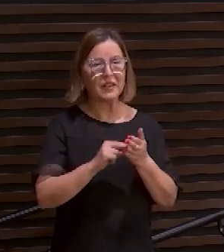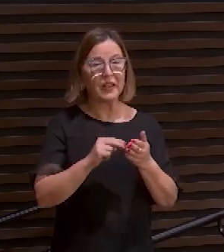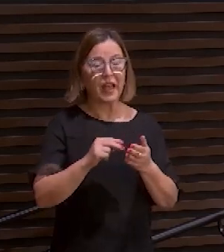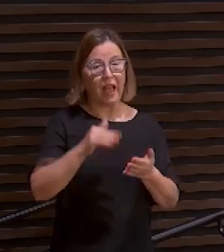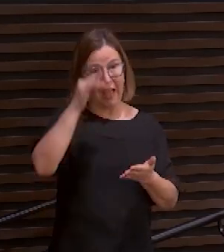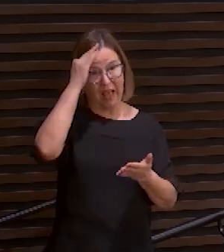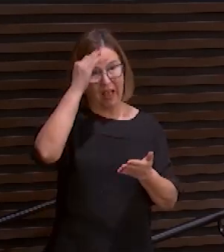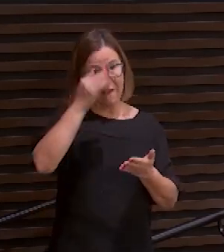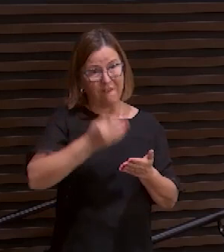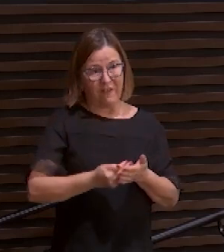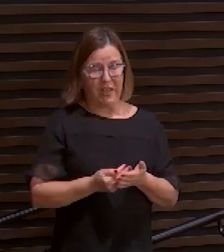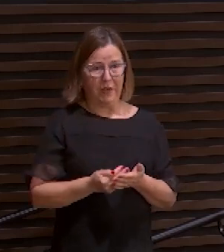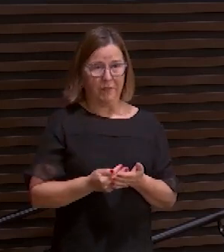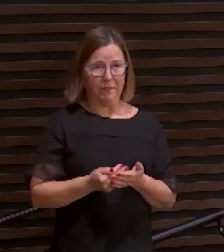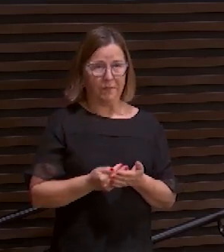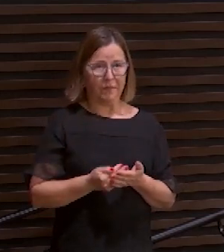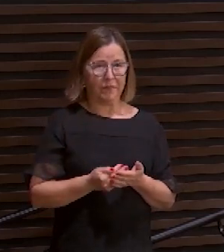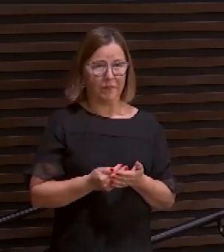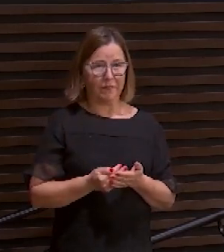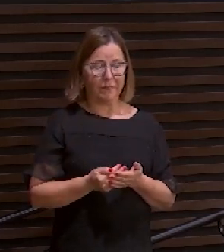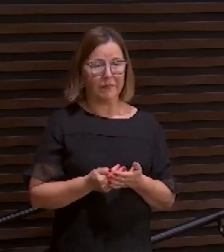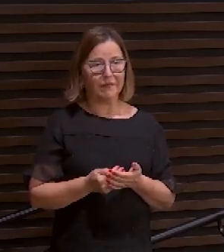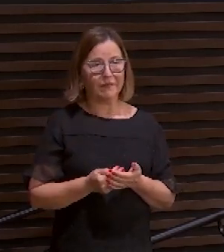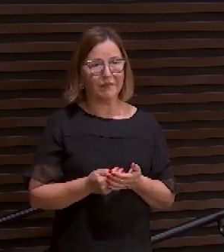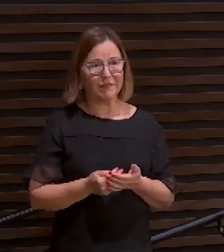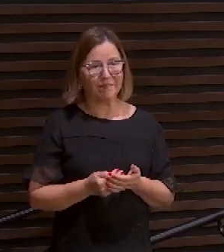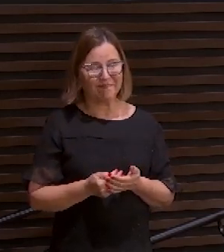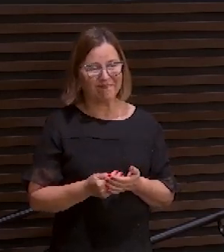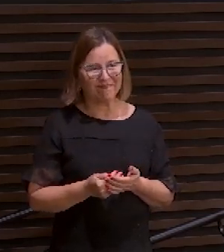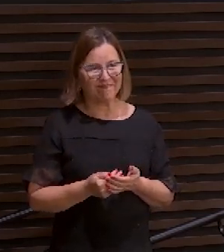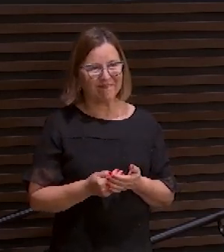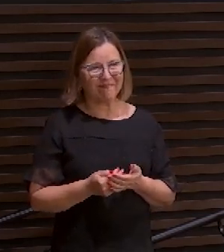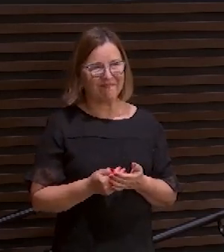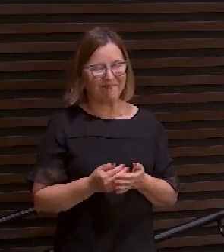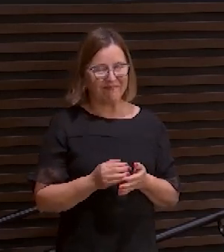irracional, apesar de ser totalmente racional.